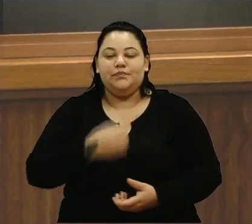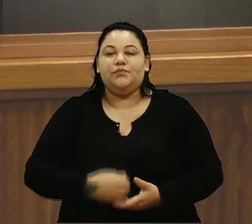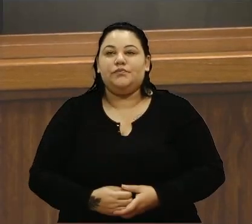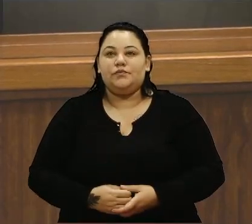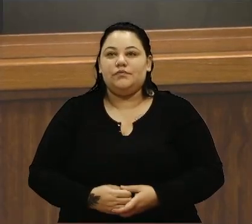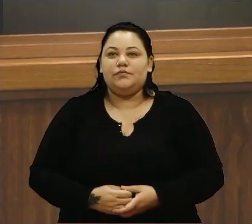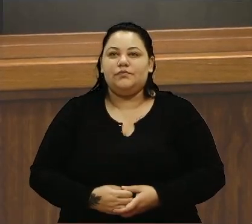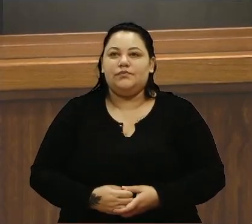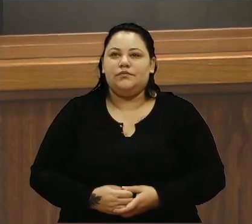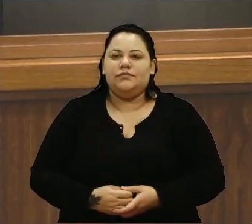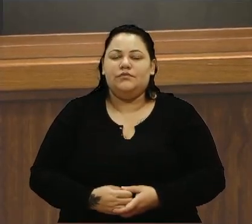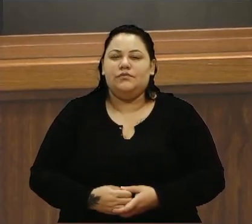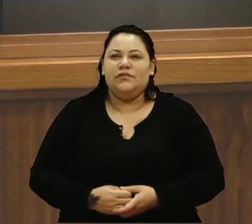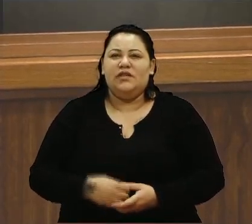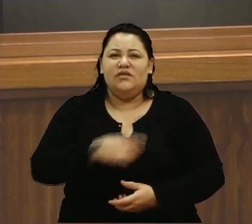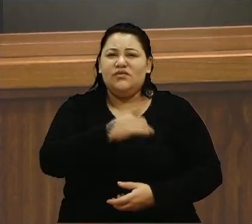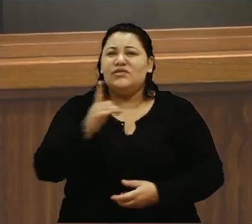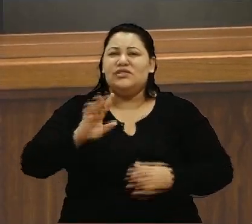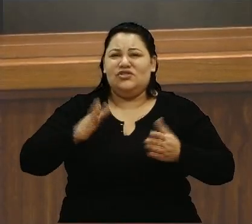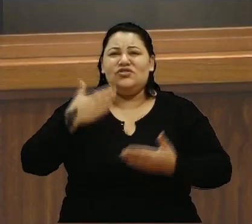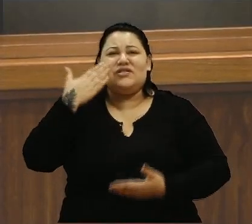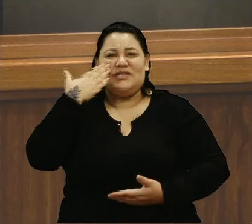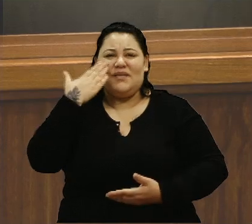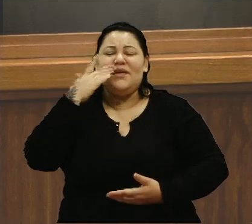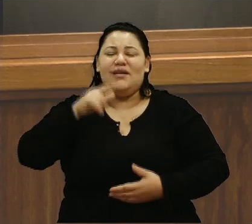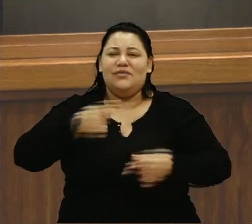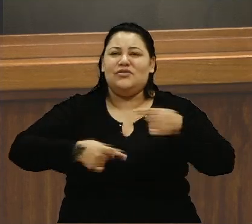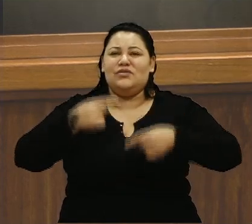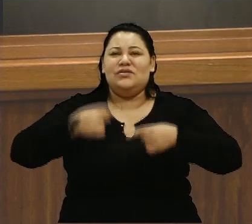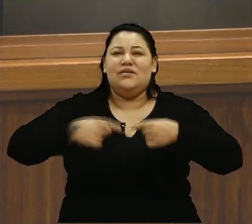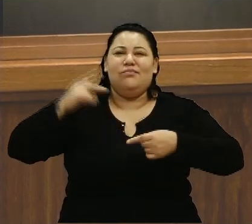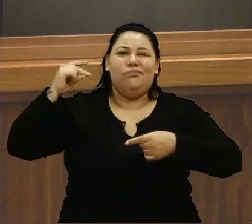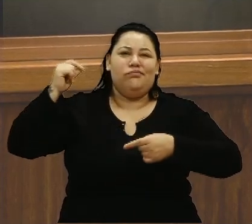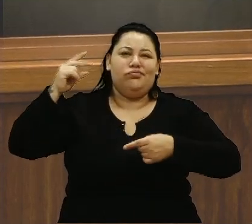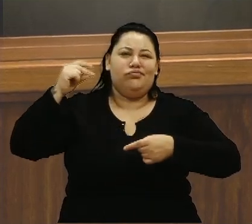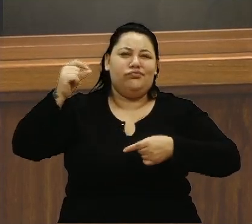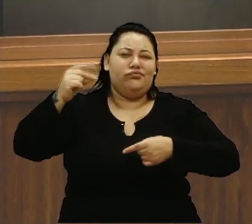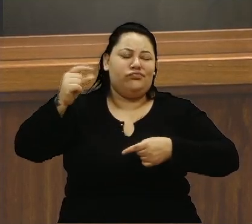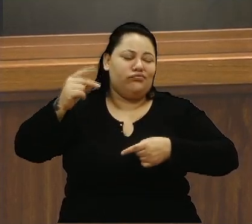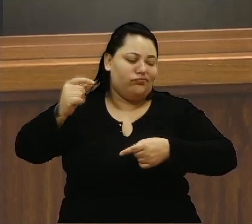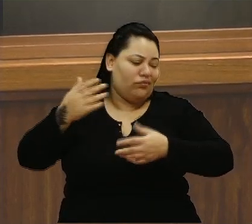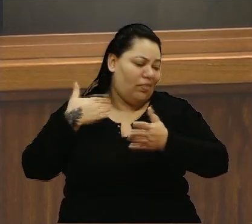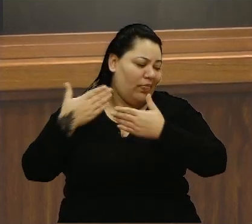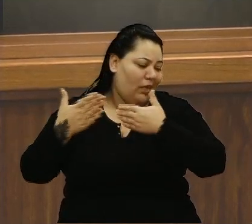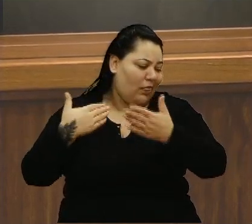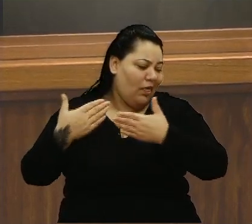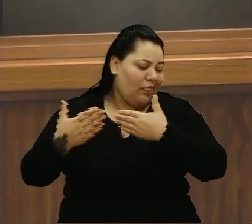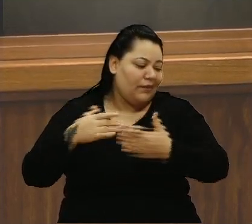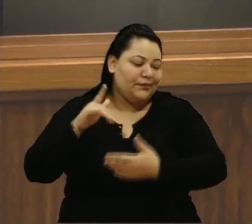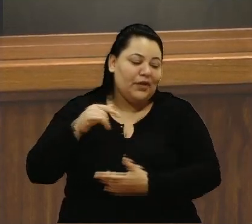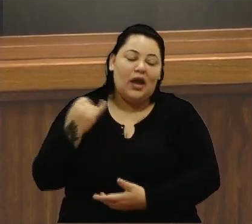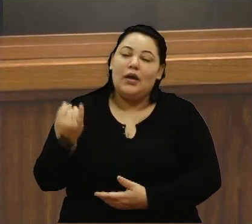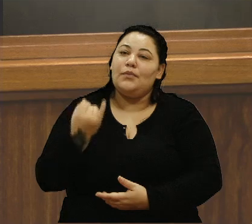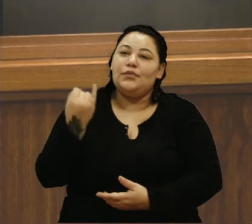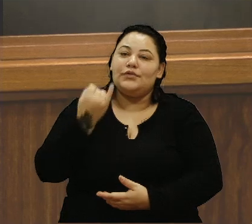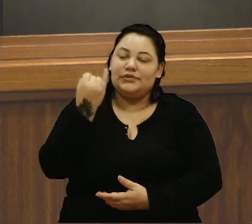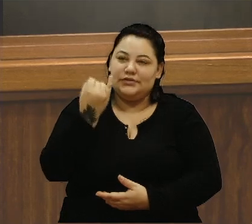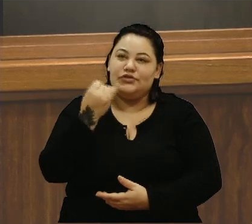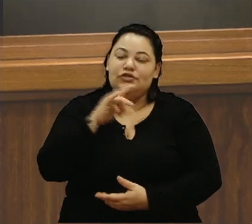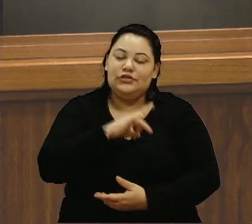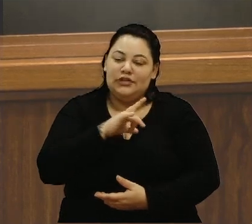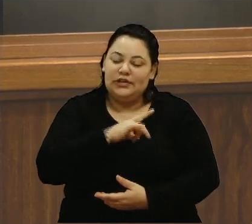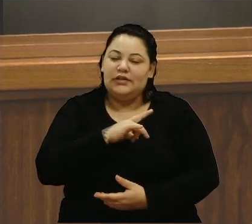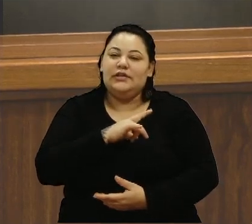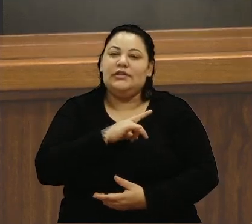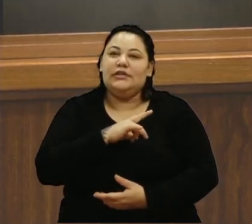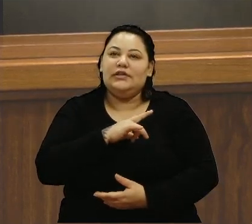É de conhecimento, né? É um debate que vem sendo feito há muito tempo, a importância das agentes comunitárias,